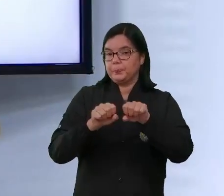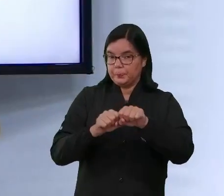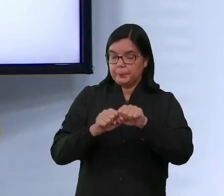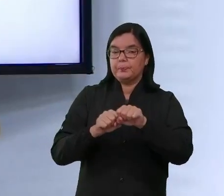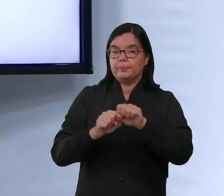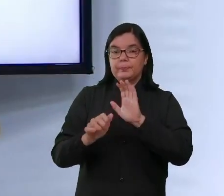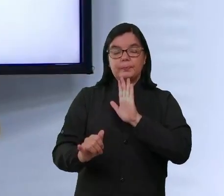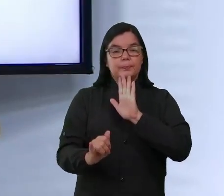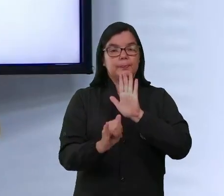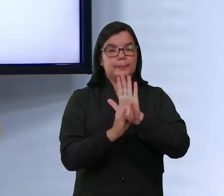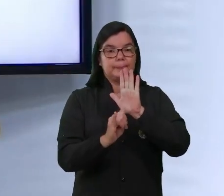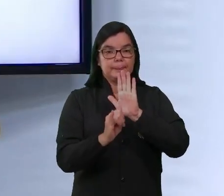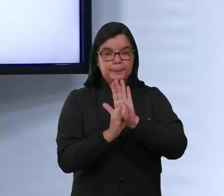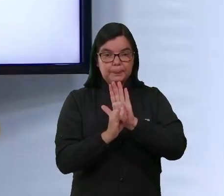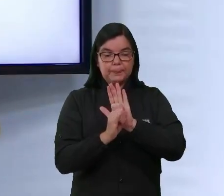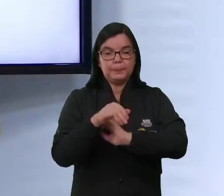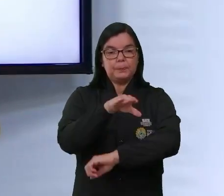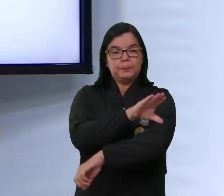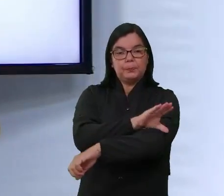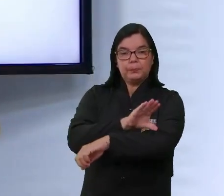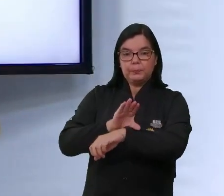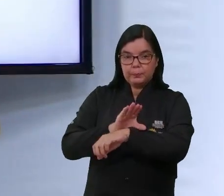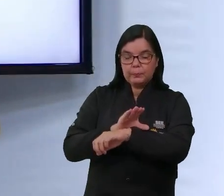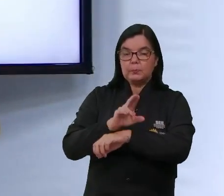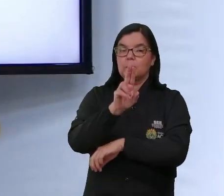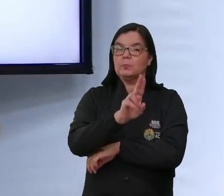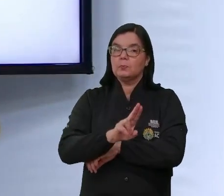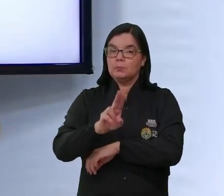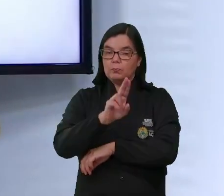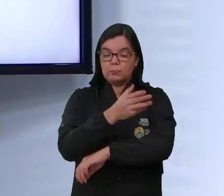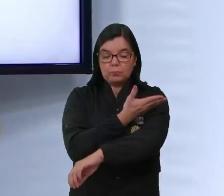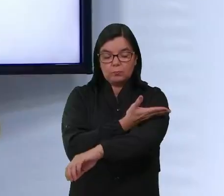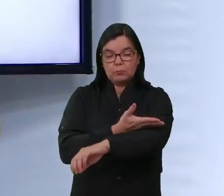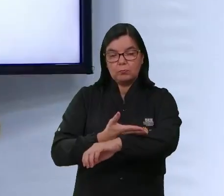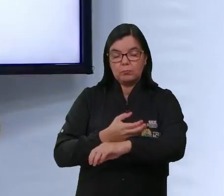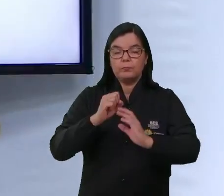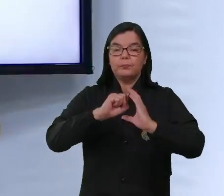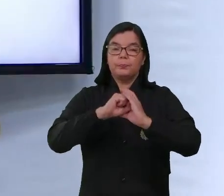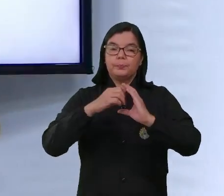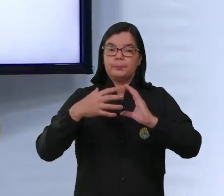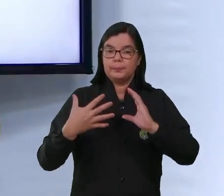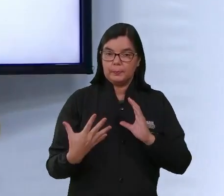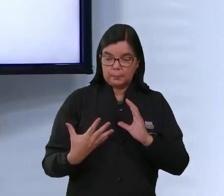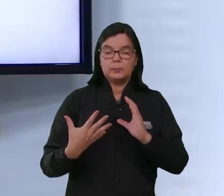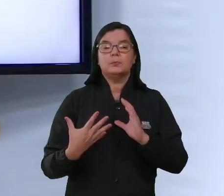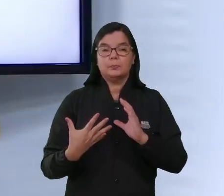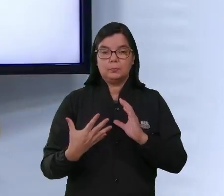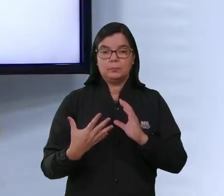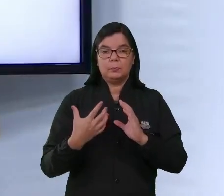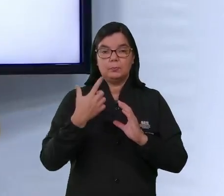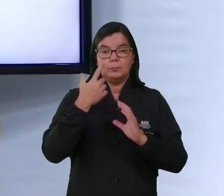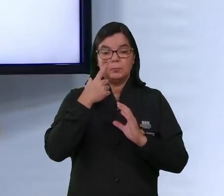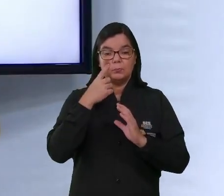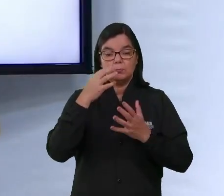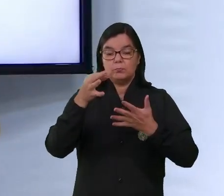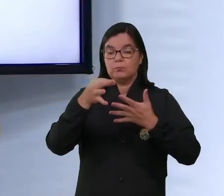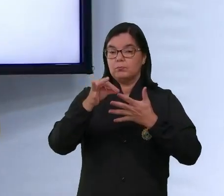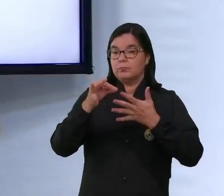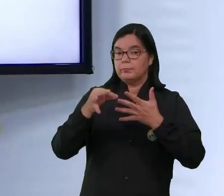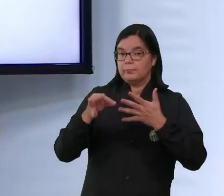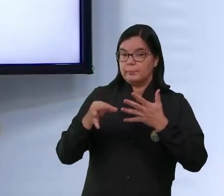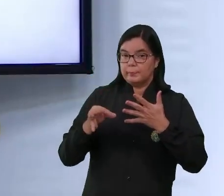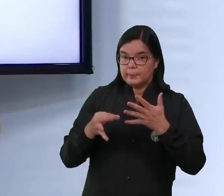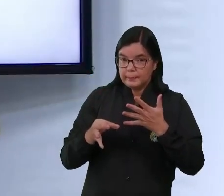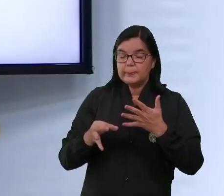sua identidade, cultura, os hábitos, as características que são peculiares,